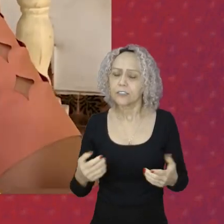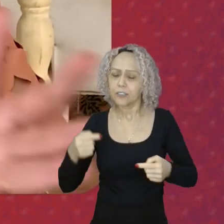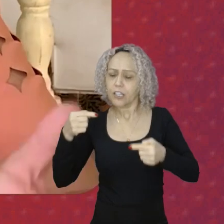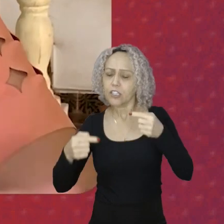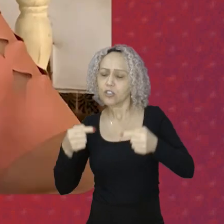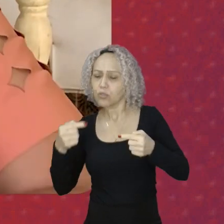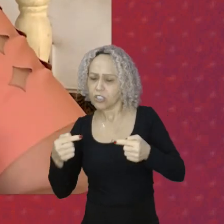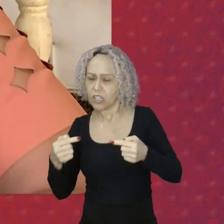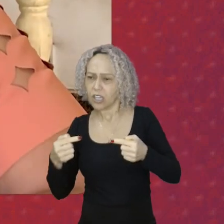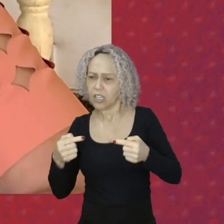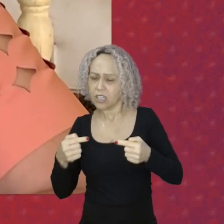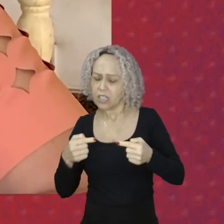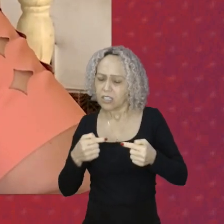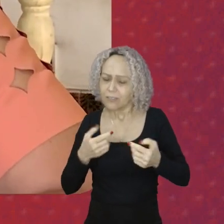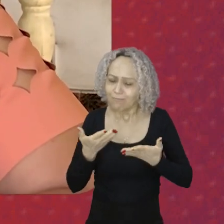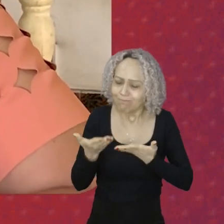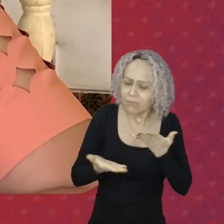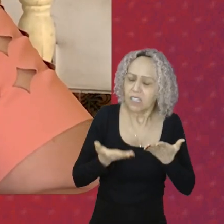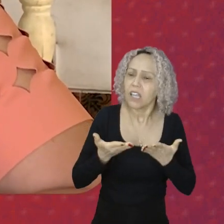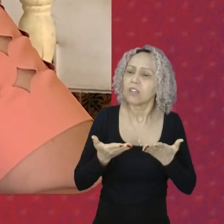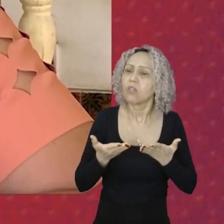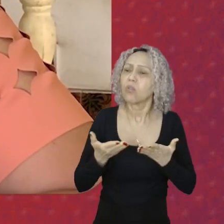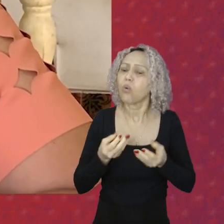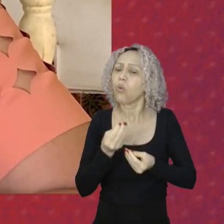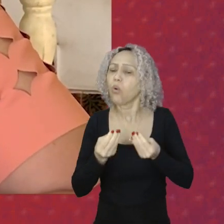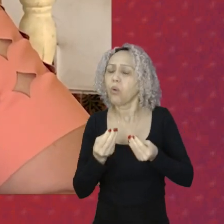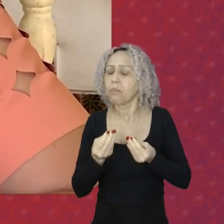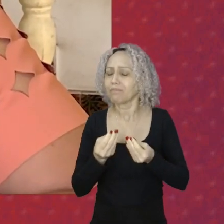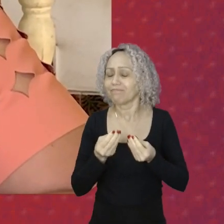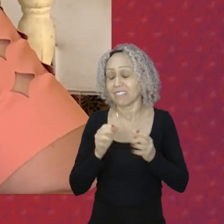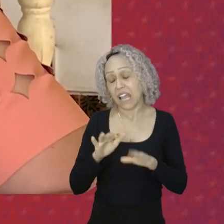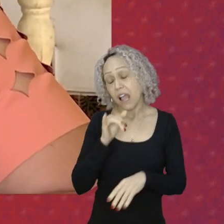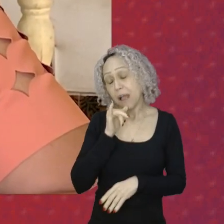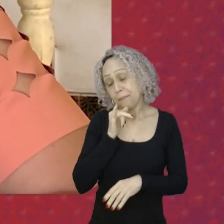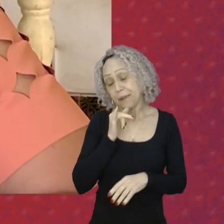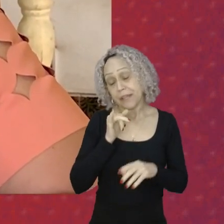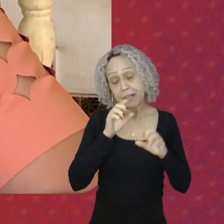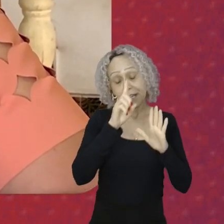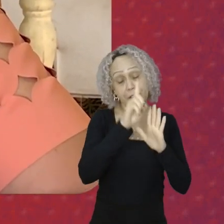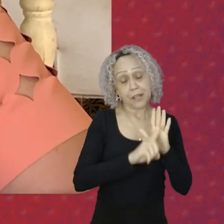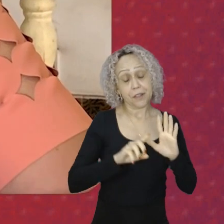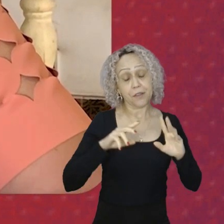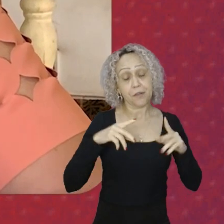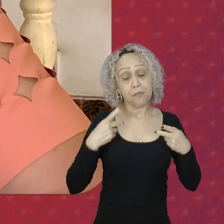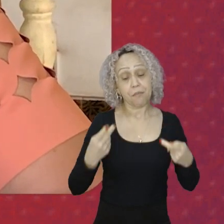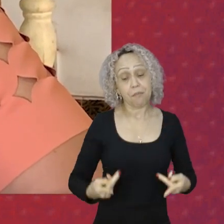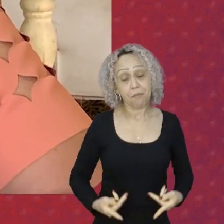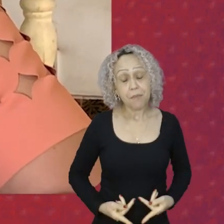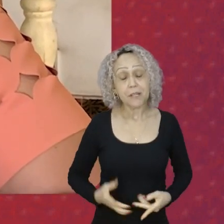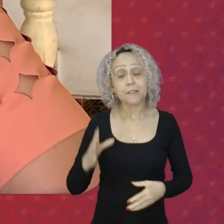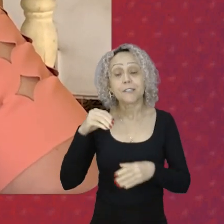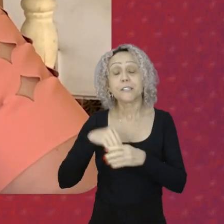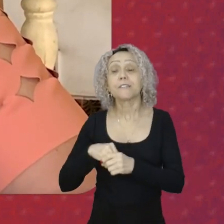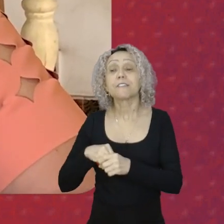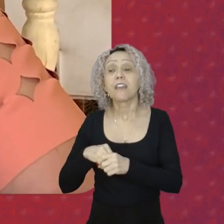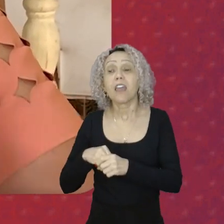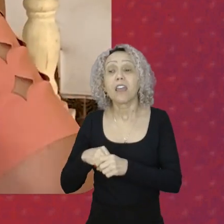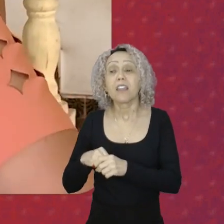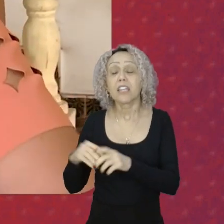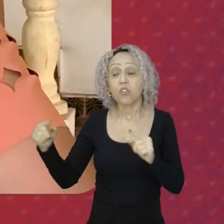discutido e de ser tratado no modo de produção capitalista. Direitos humanos têm tudo a